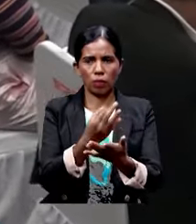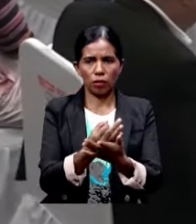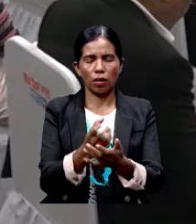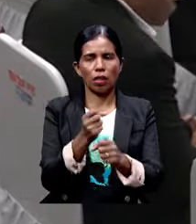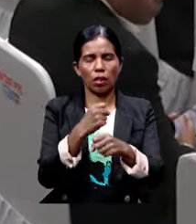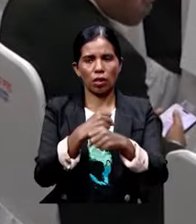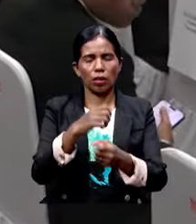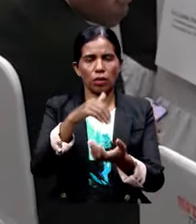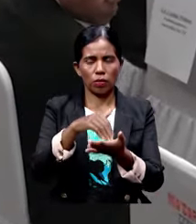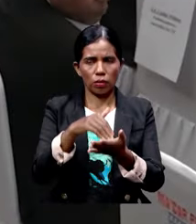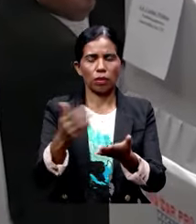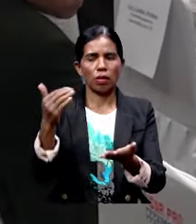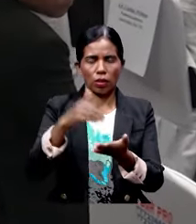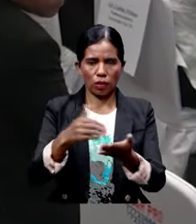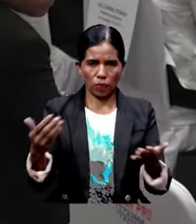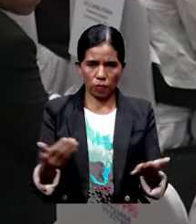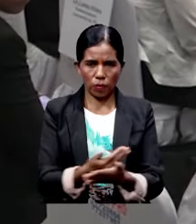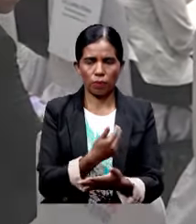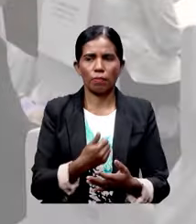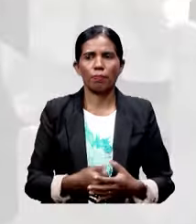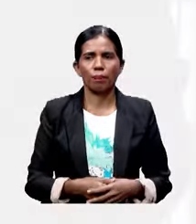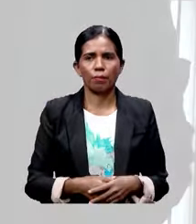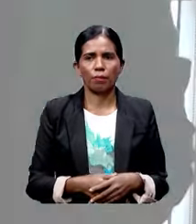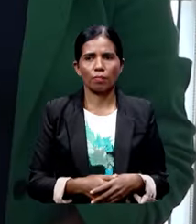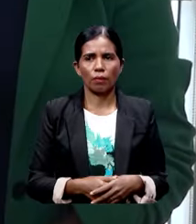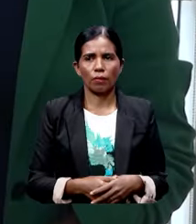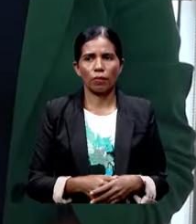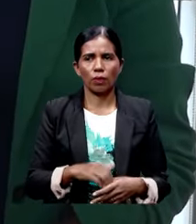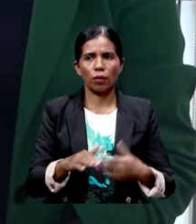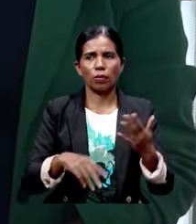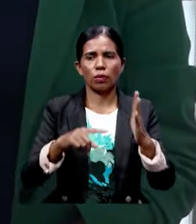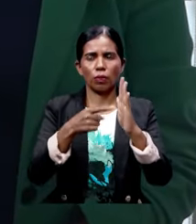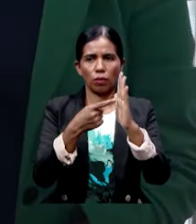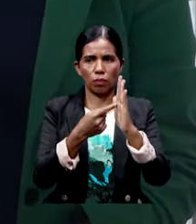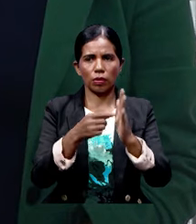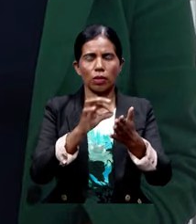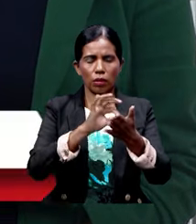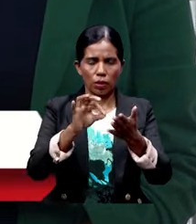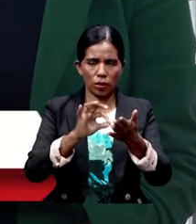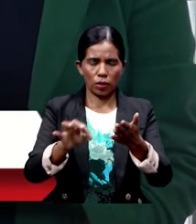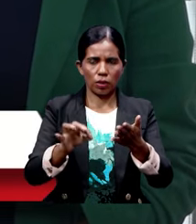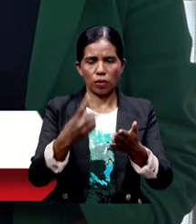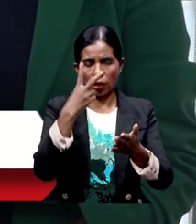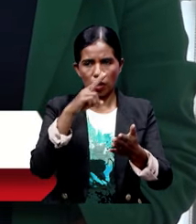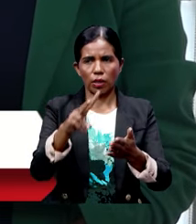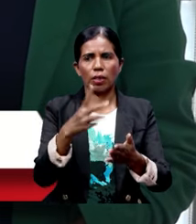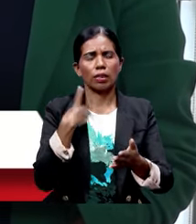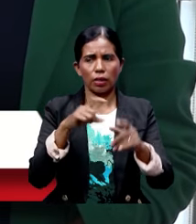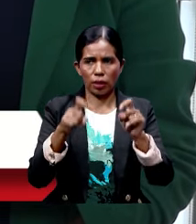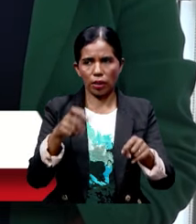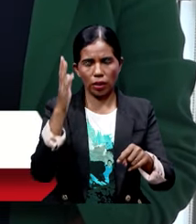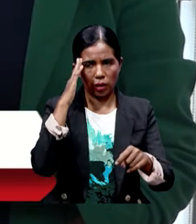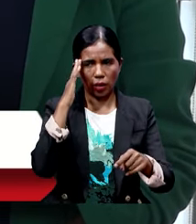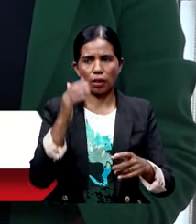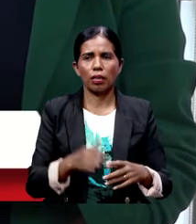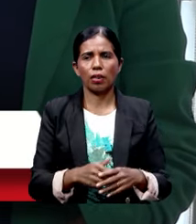halofale estudo viabilidade fon. Todo tem que começar os estudos de viabilidade. Né? Mas você tem que até, né?